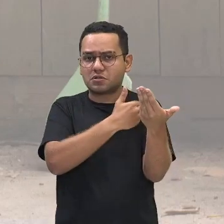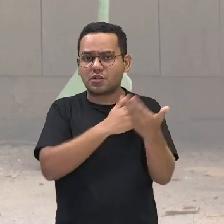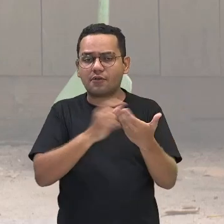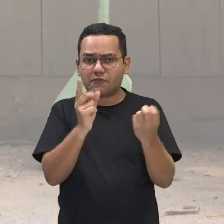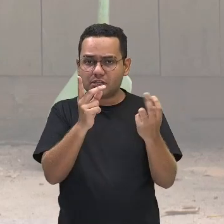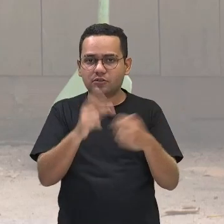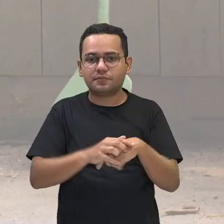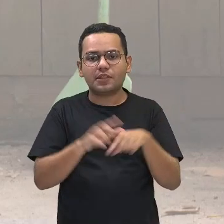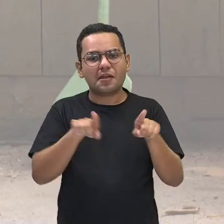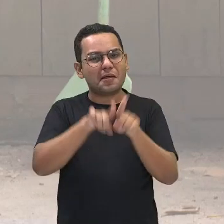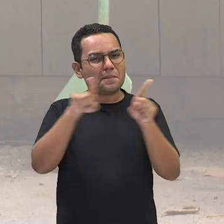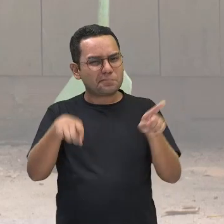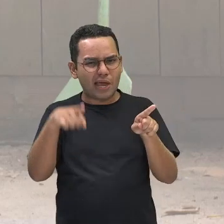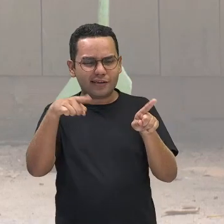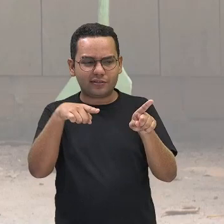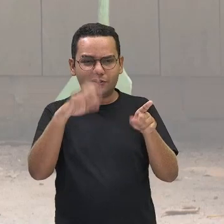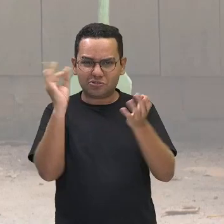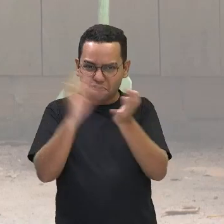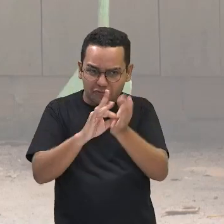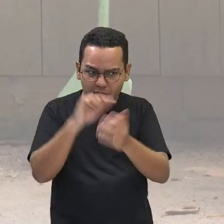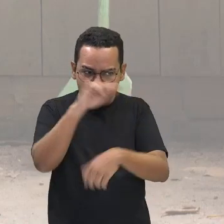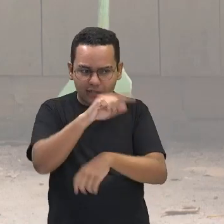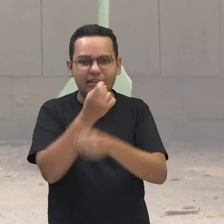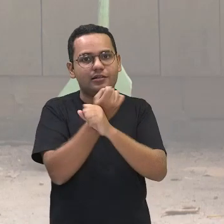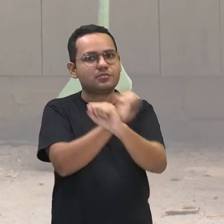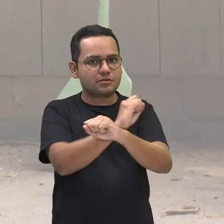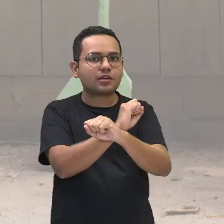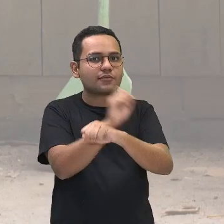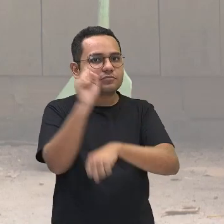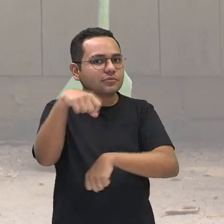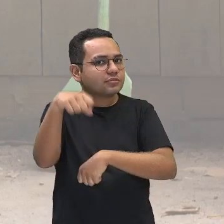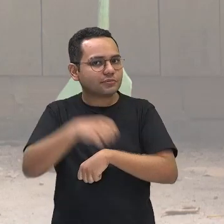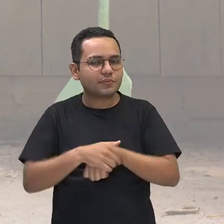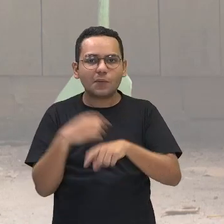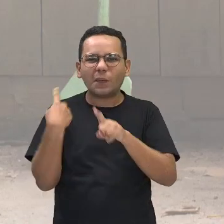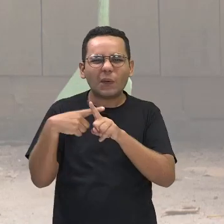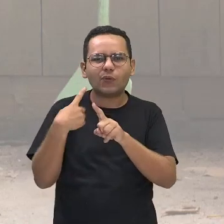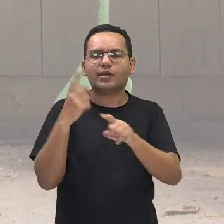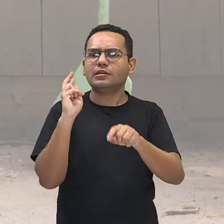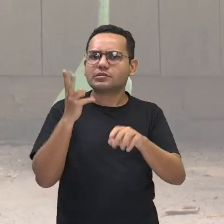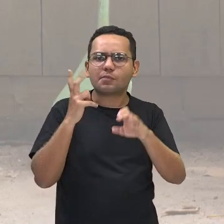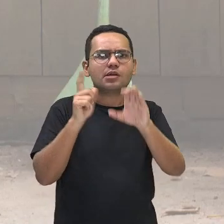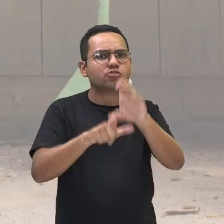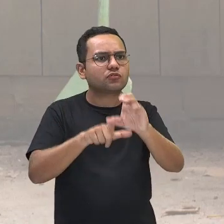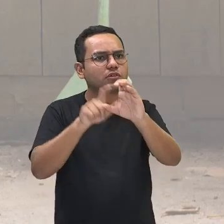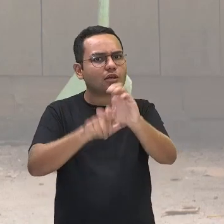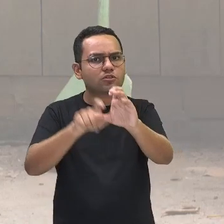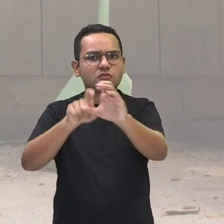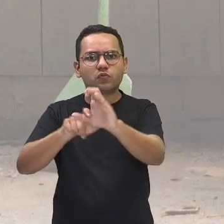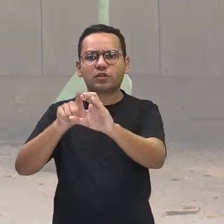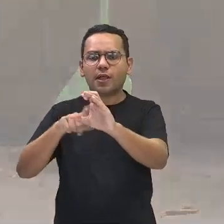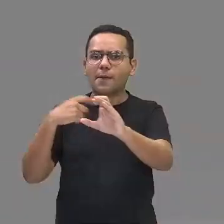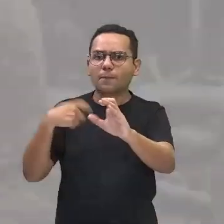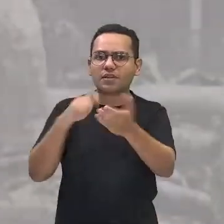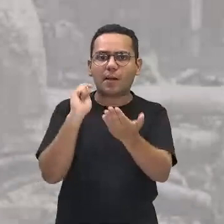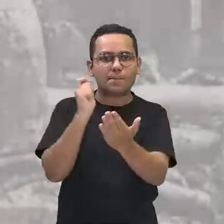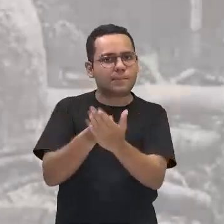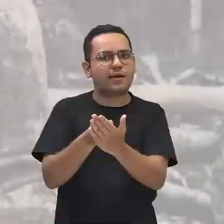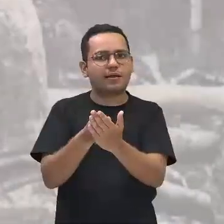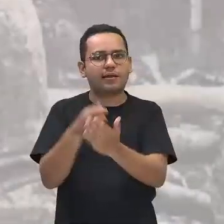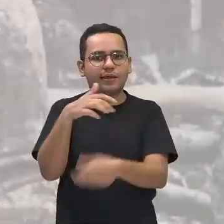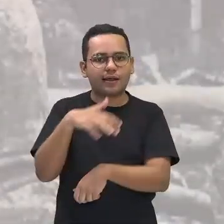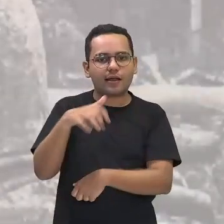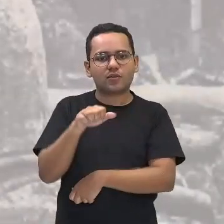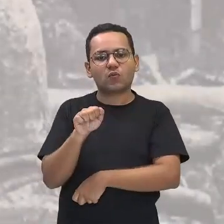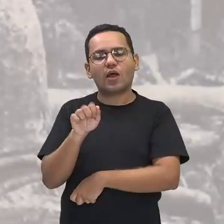era escravizado porque estava ali preso nesse sistema de endividamento, que é justamente o sistema de aviamento.